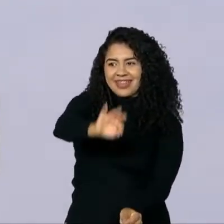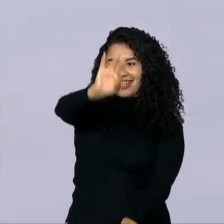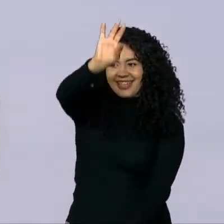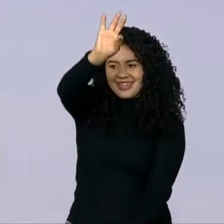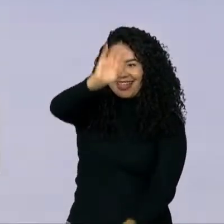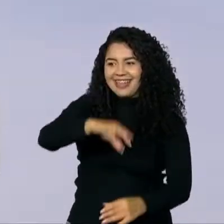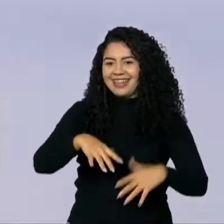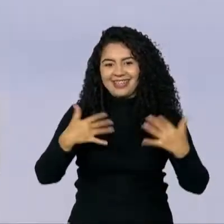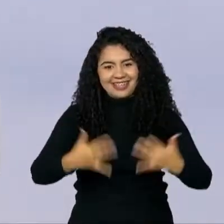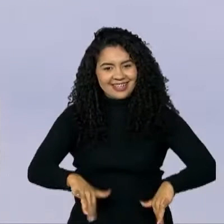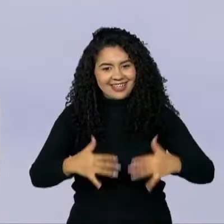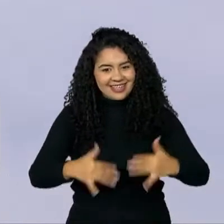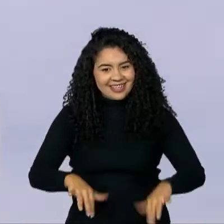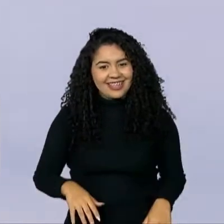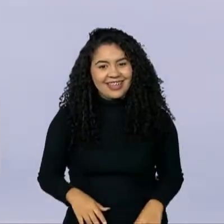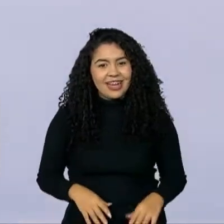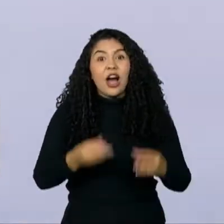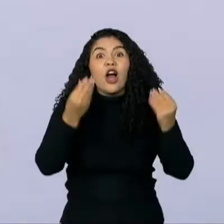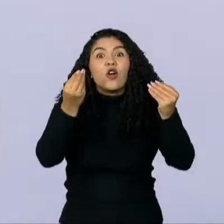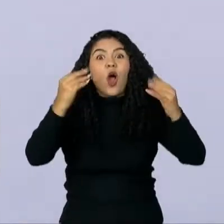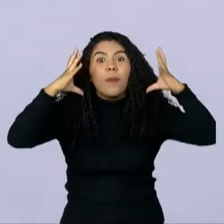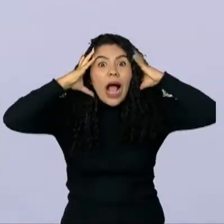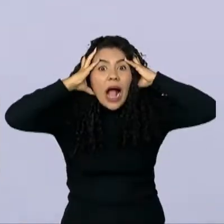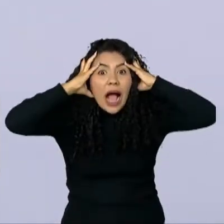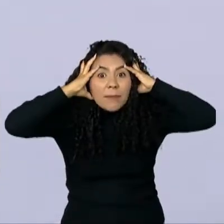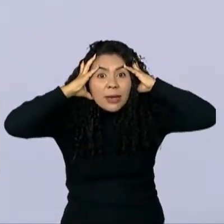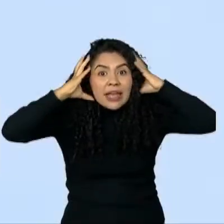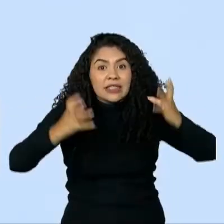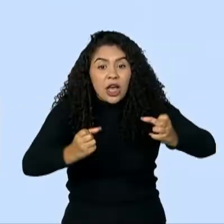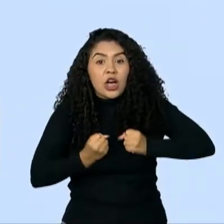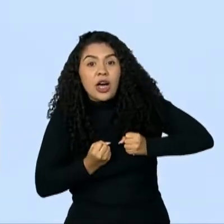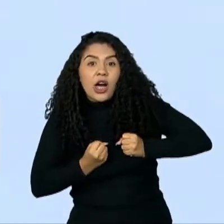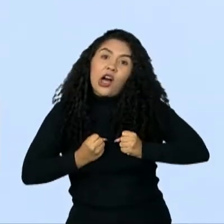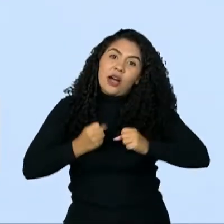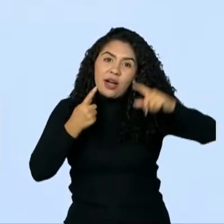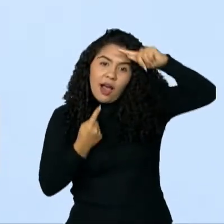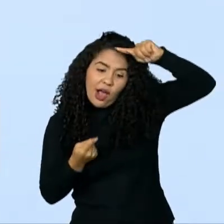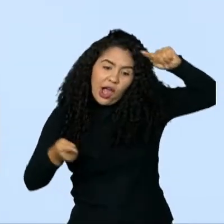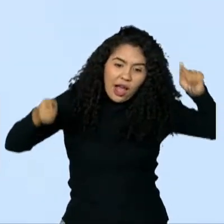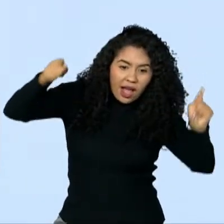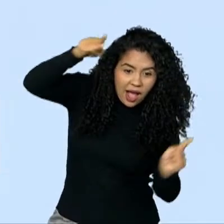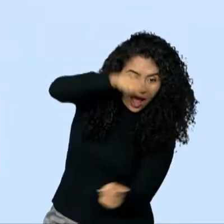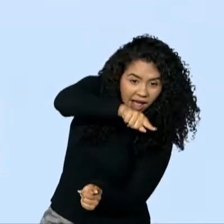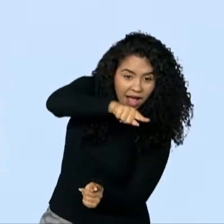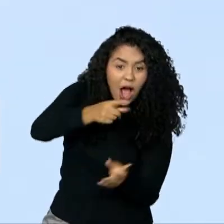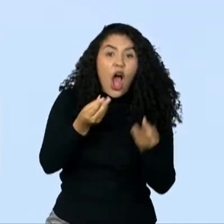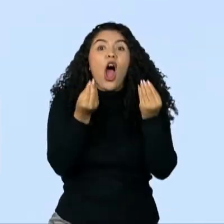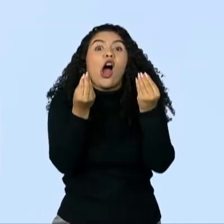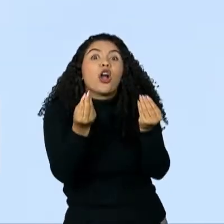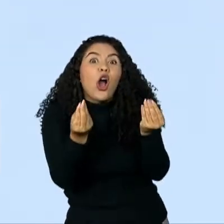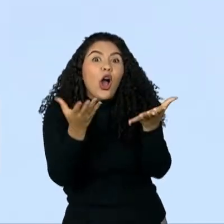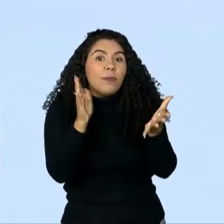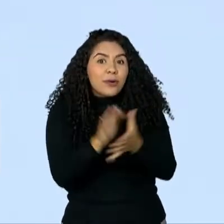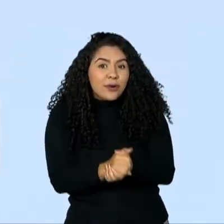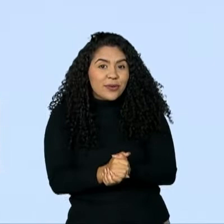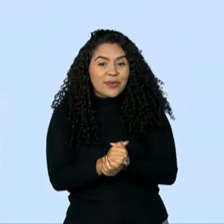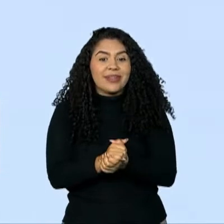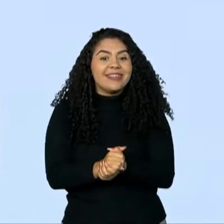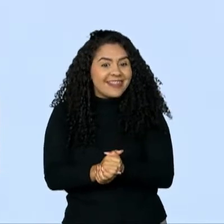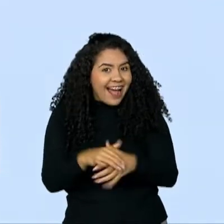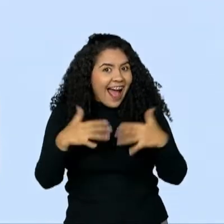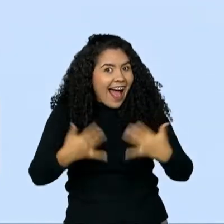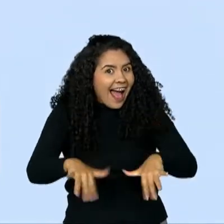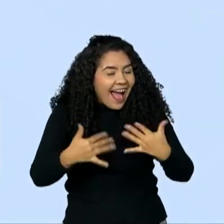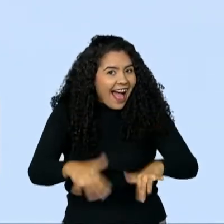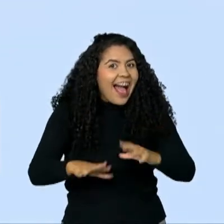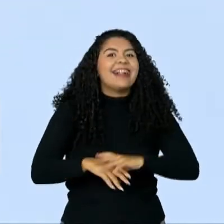a Força Aérea ainda ostenta. Como é que fica a cabeça do piloto voando de cabeça para baixo? Pois eu também, Roberto, queria saber. Fica invertido. Então, se eu tenho uma